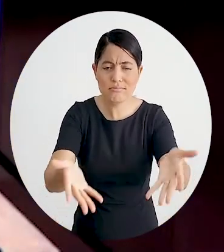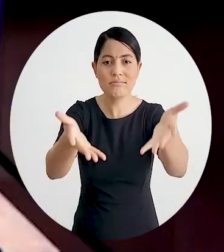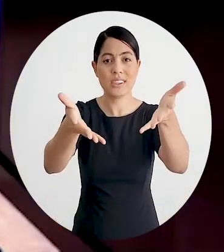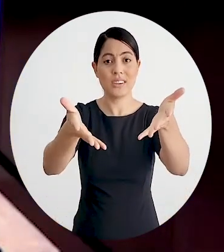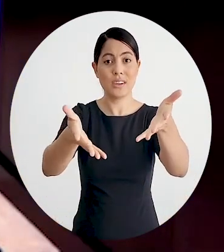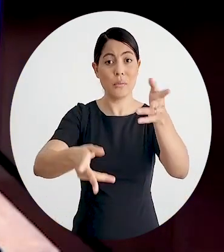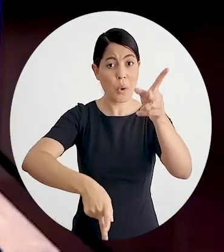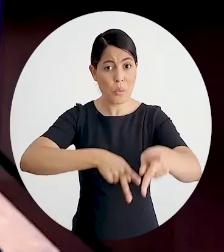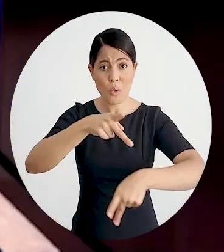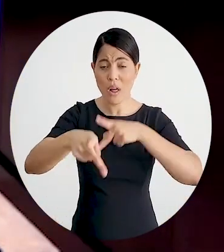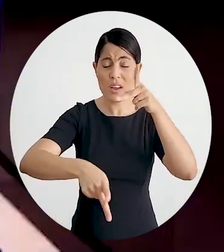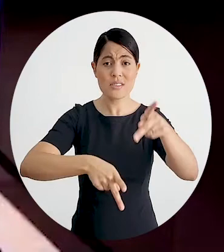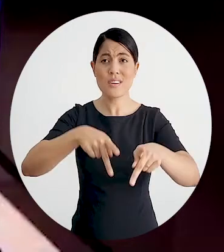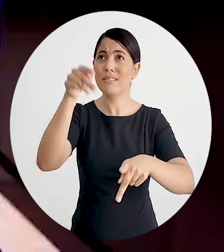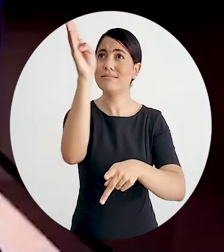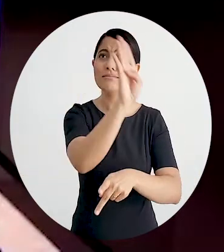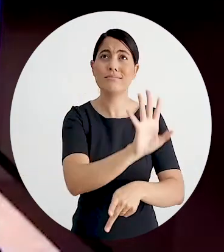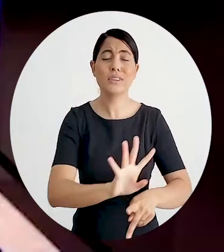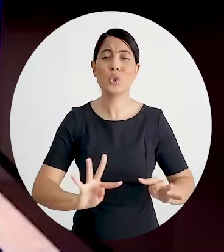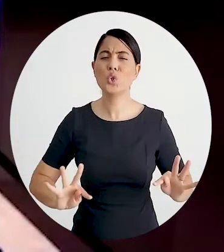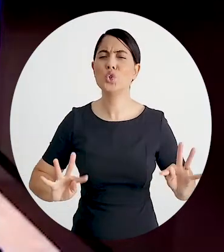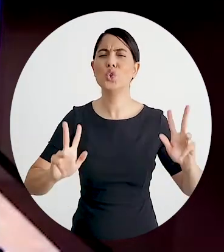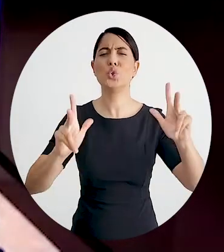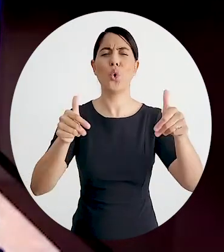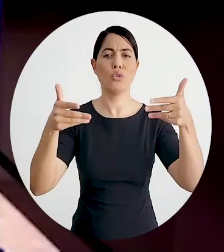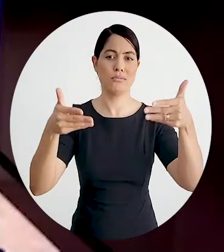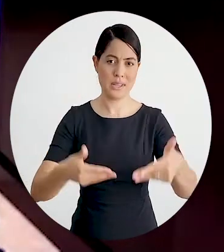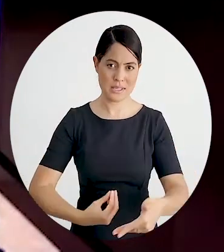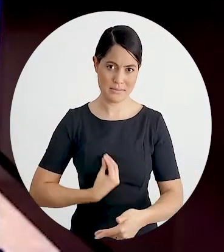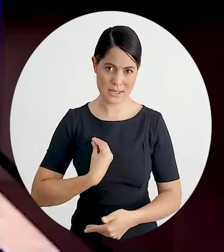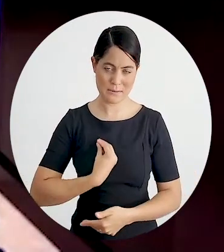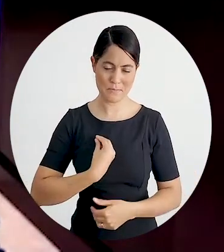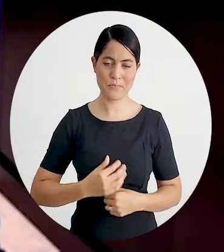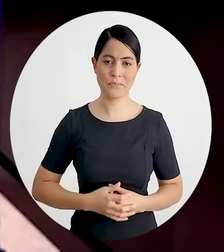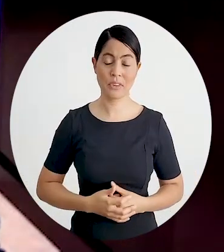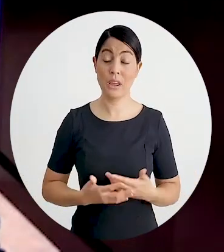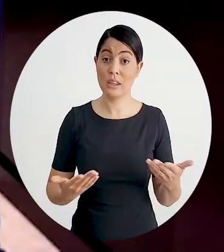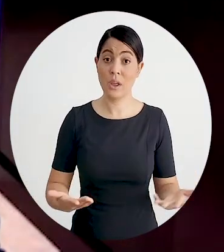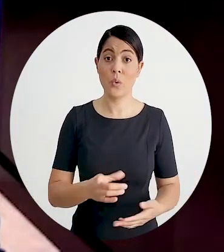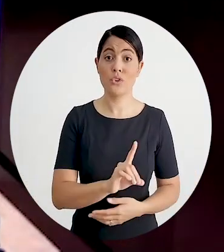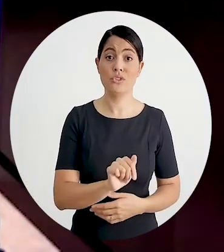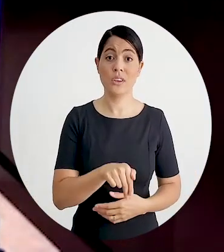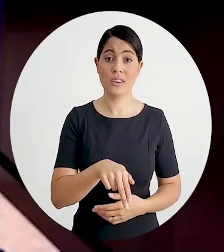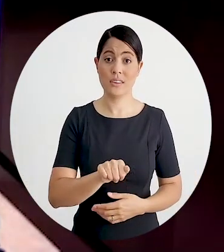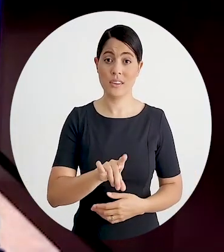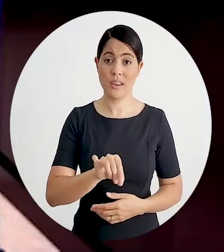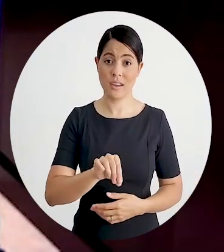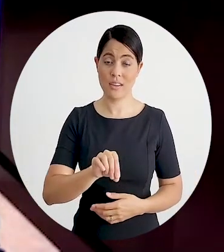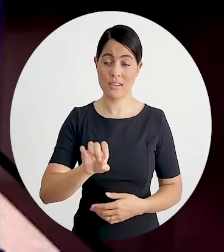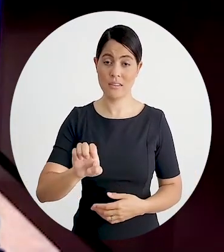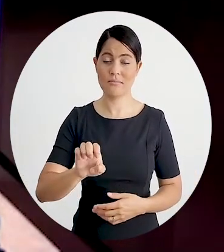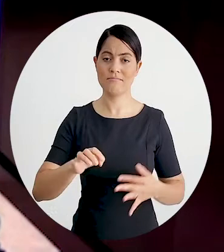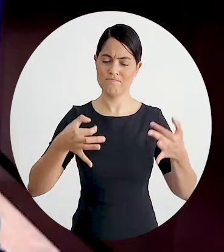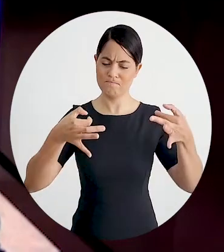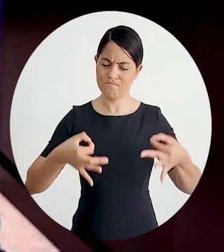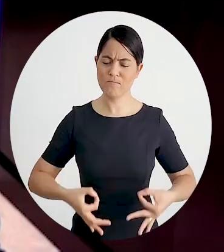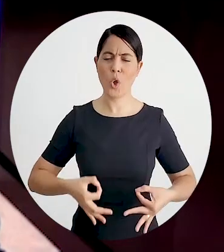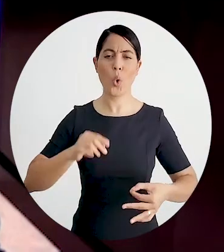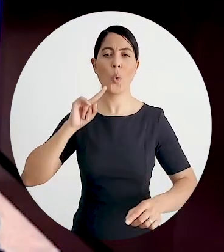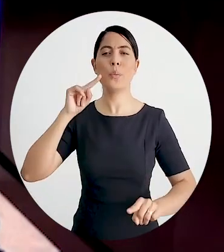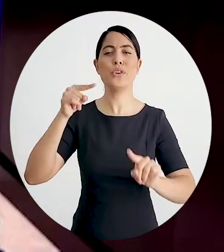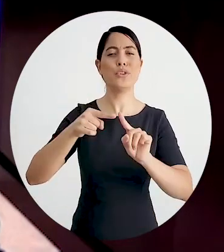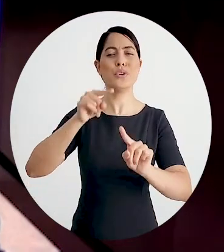fosse realmente de todos os brasileiros. Então, sem dúvida alguma, a dignidade da pessoa humana é o